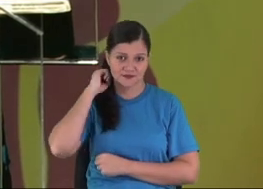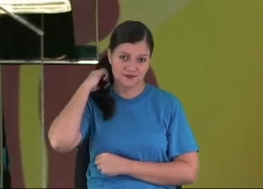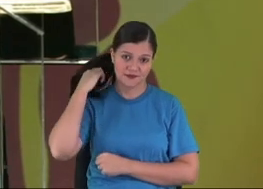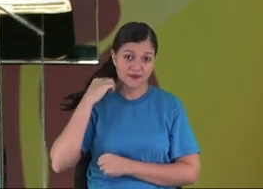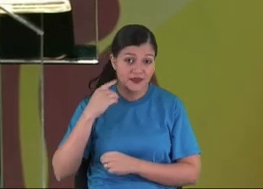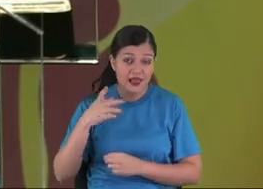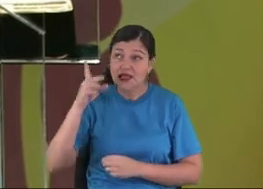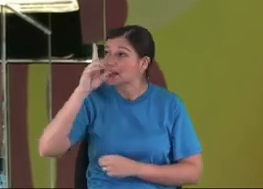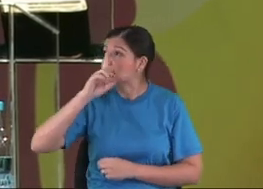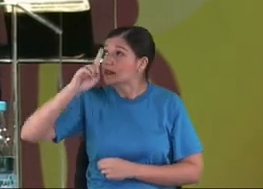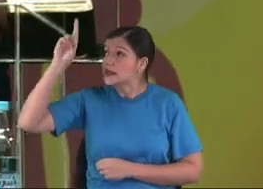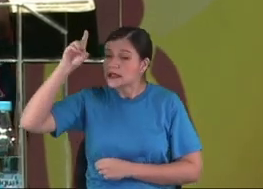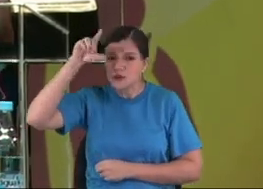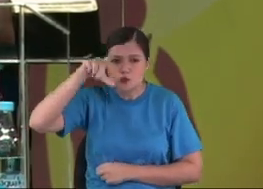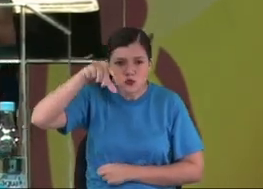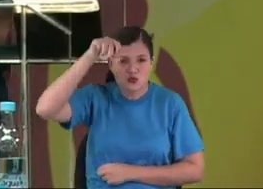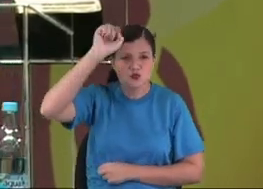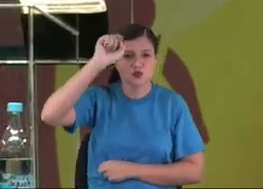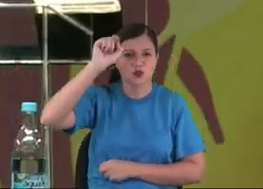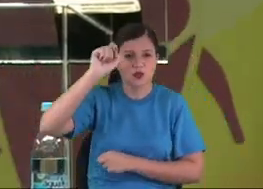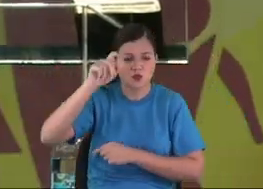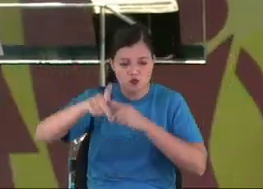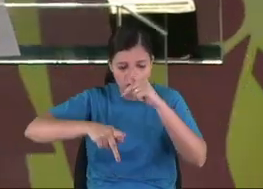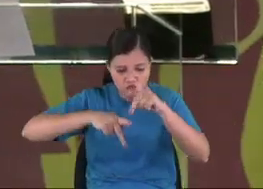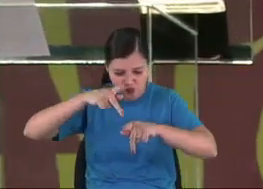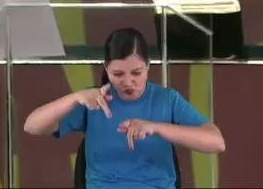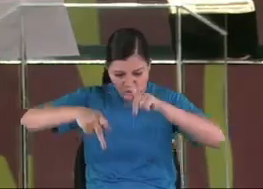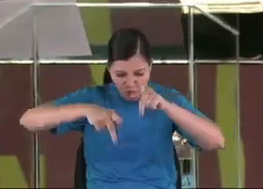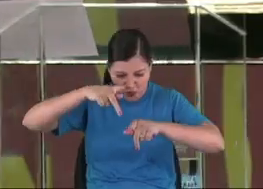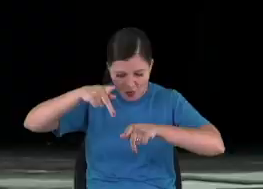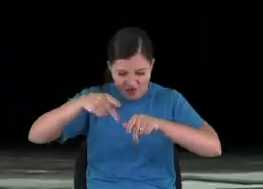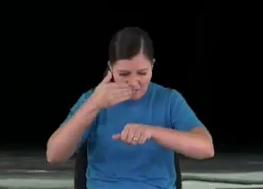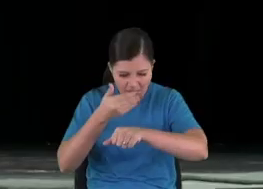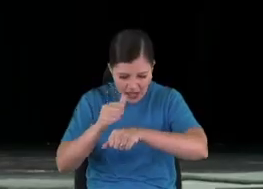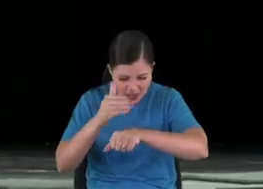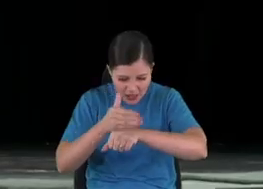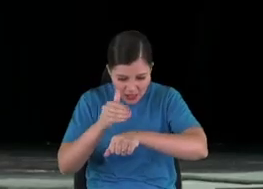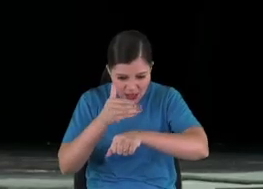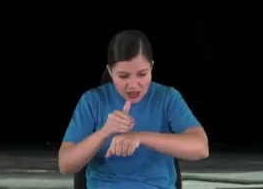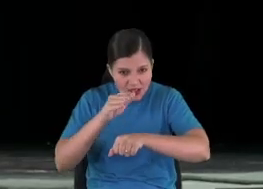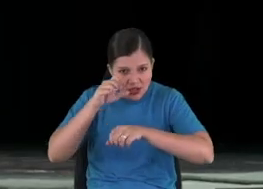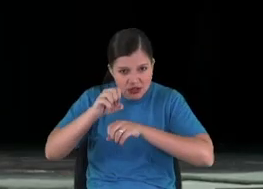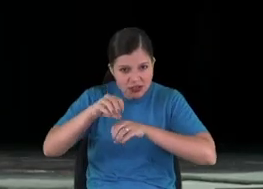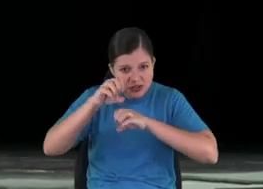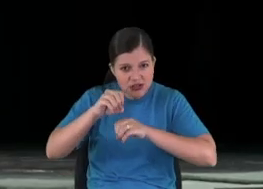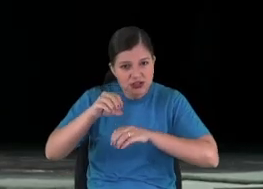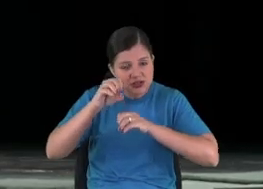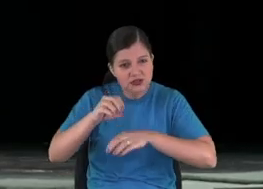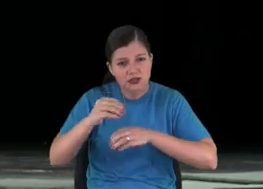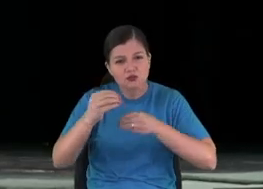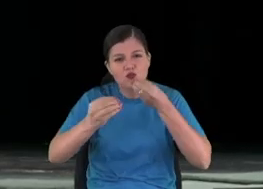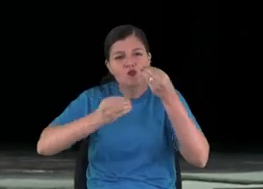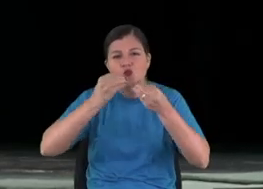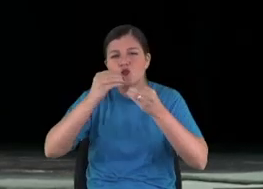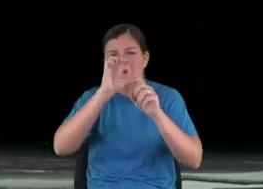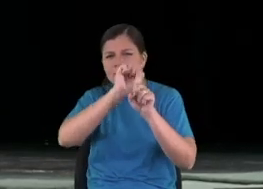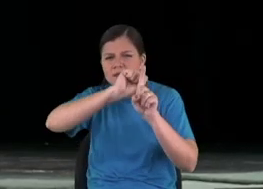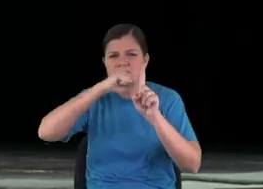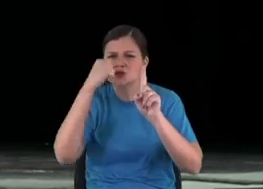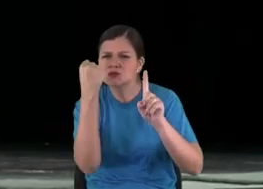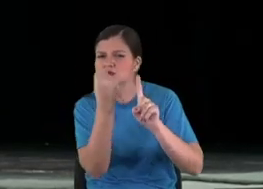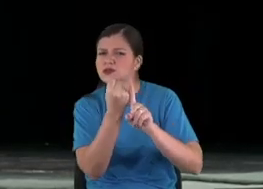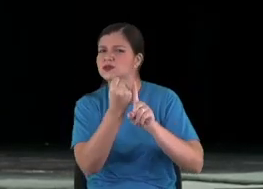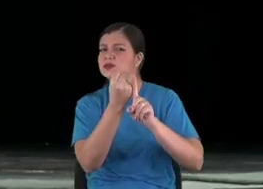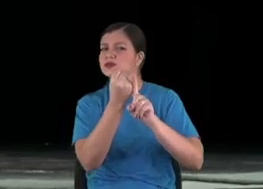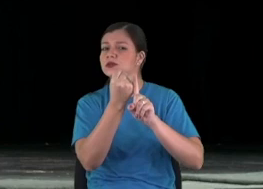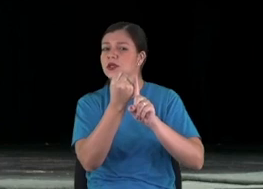E quando Deus escolheu uma nação para treinar e mostrar como é que uma sociedade poderia ser